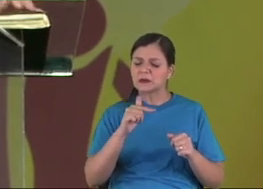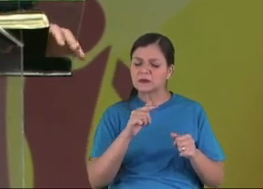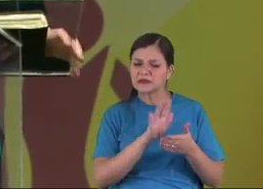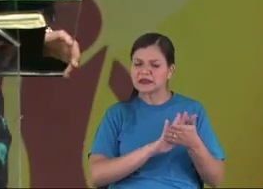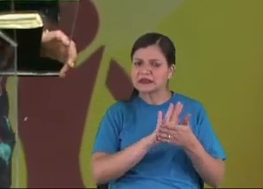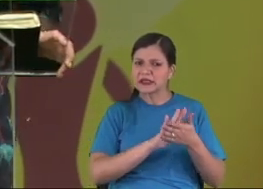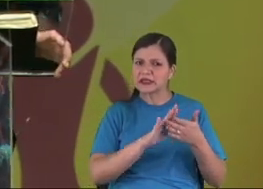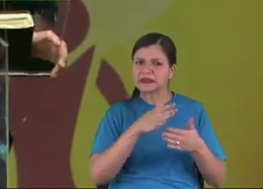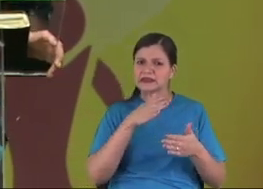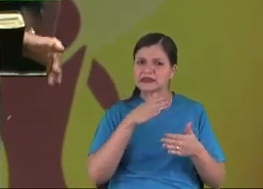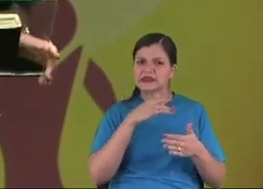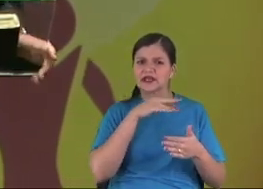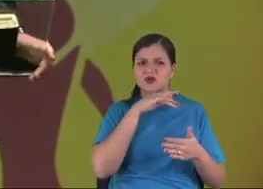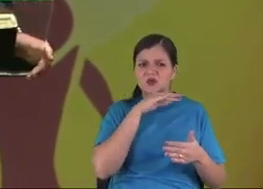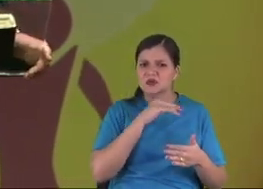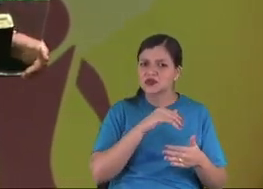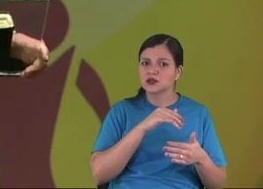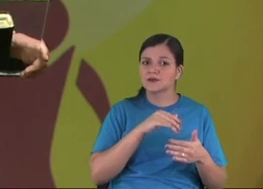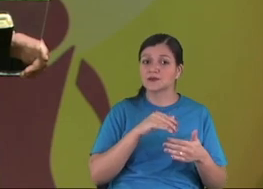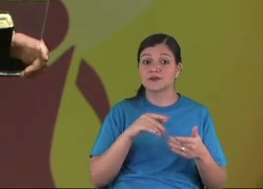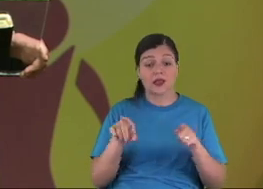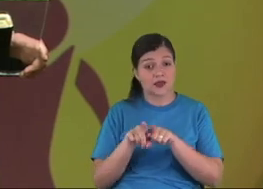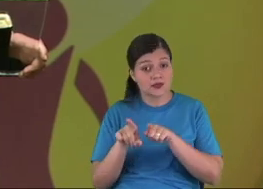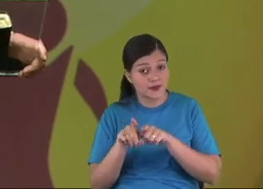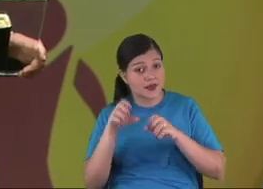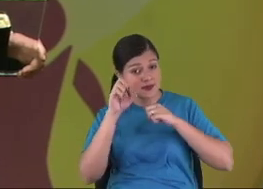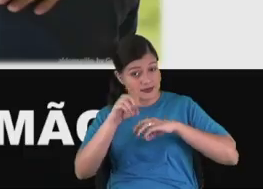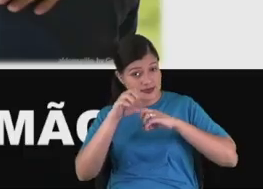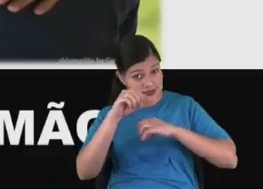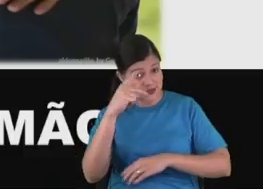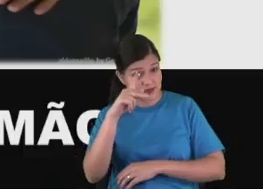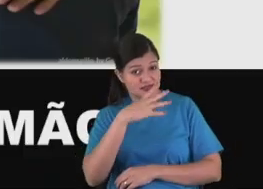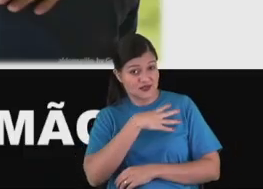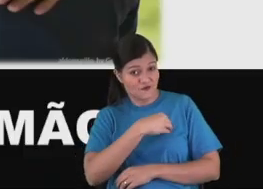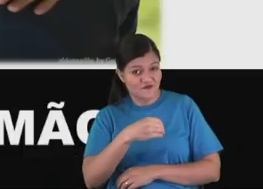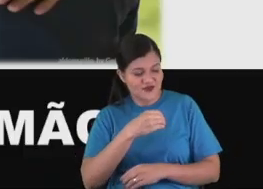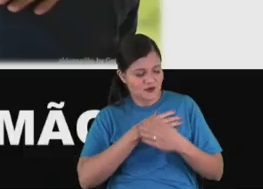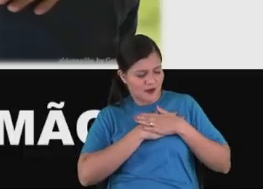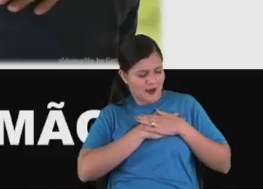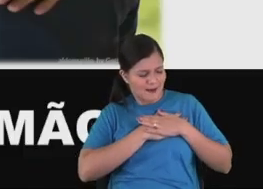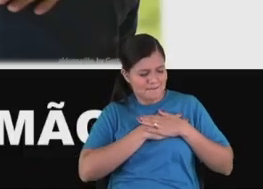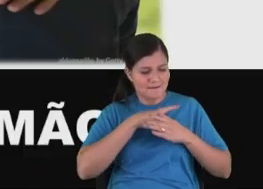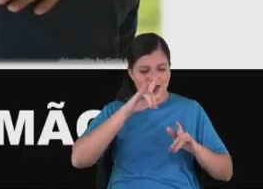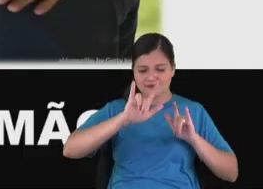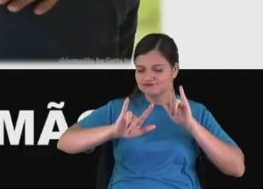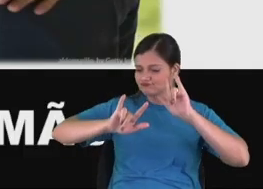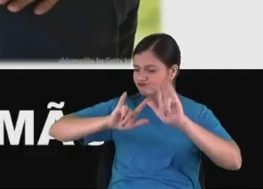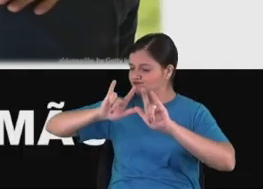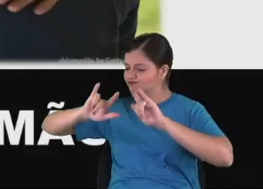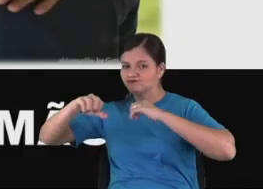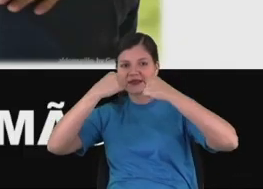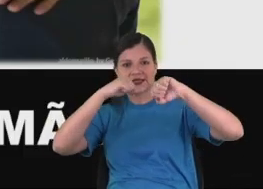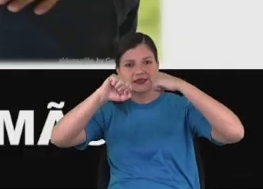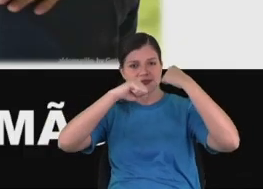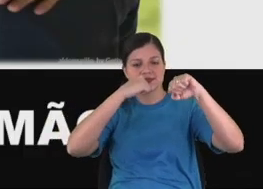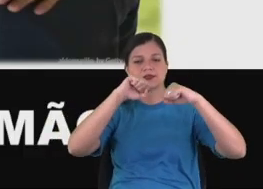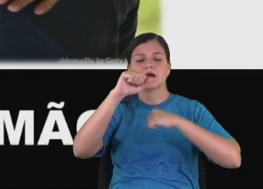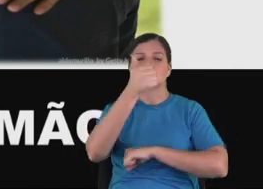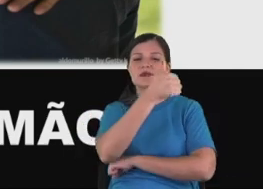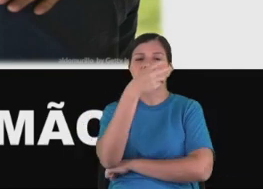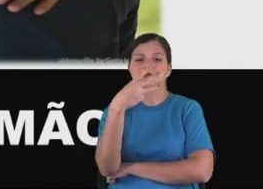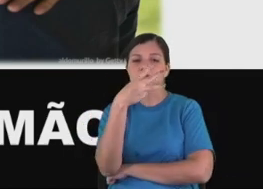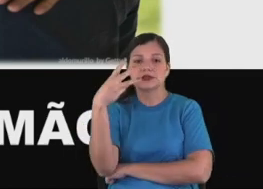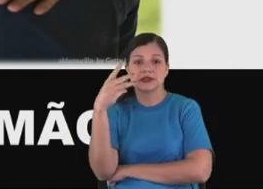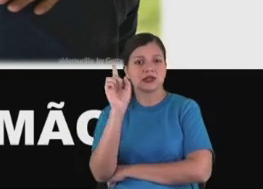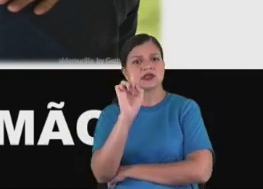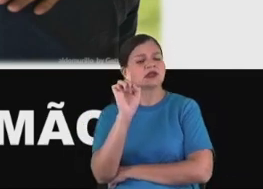por último, ensine o seu filho a amar os seus irmãos. Salmo 133. Não permita que os seus